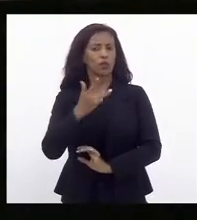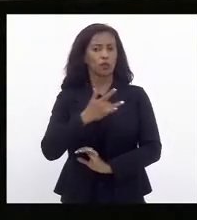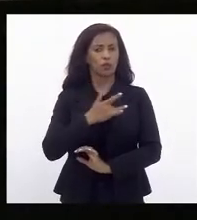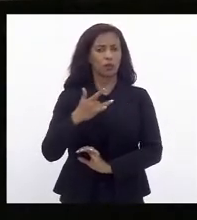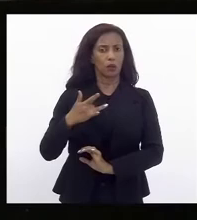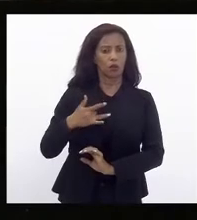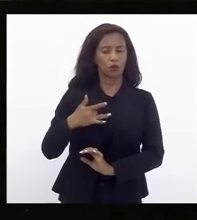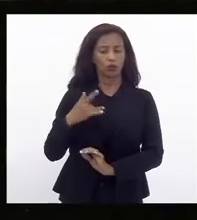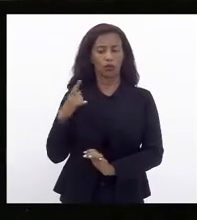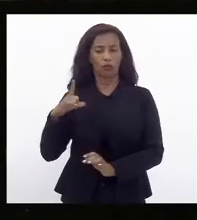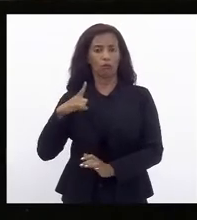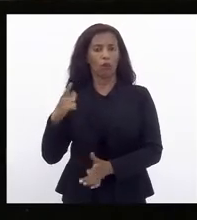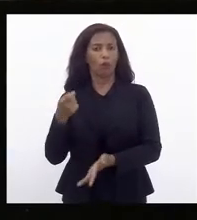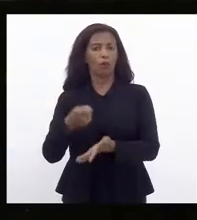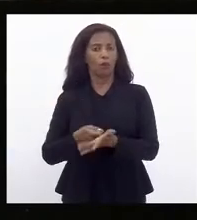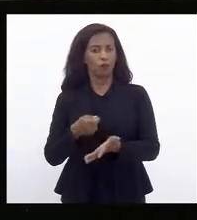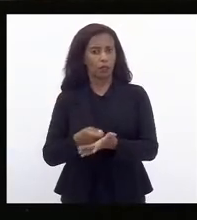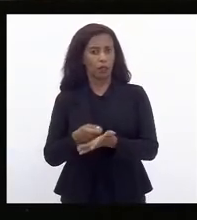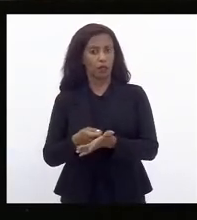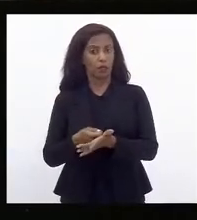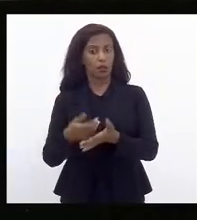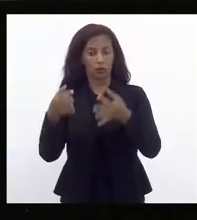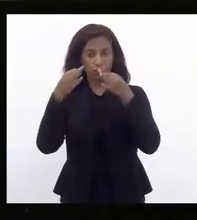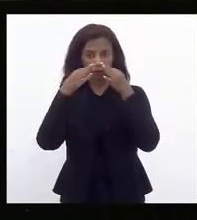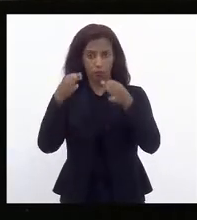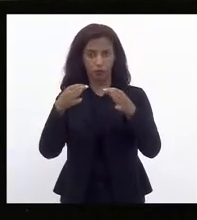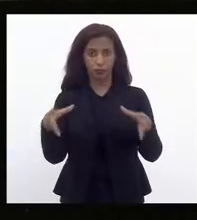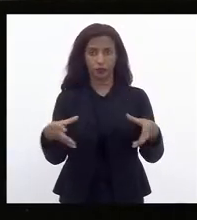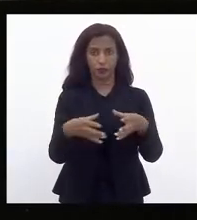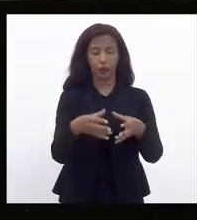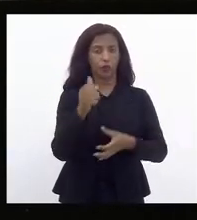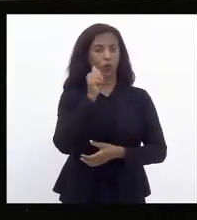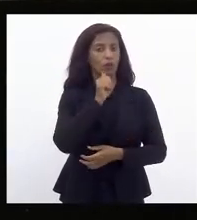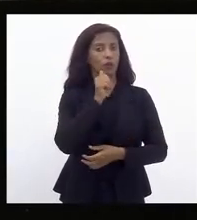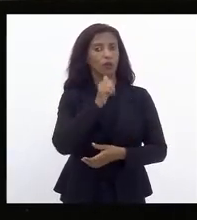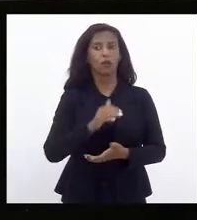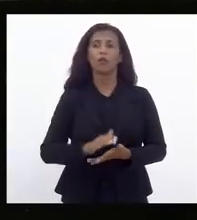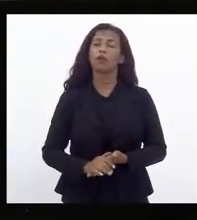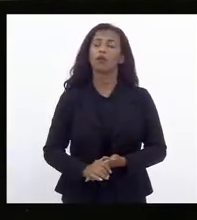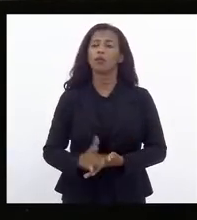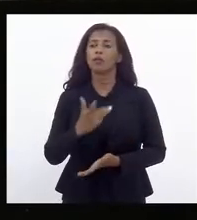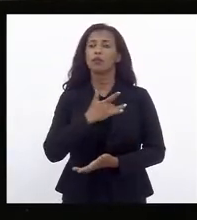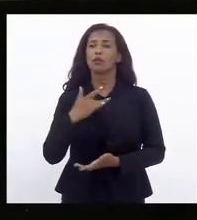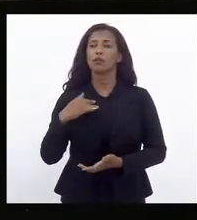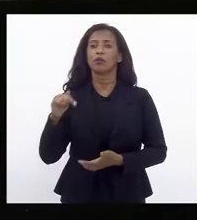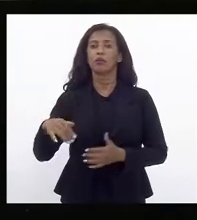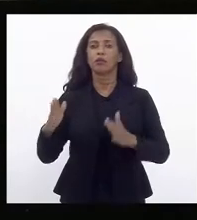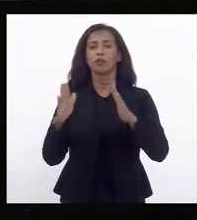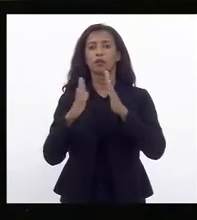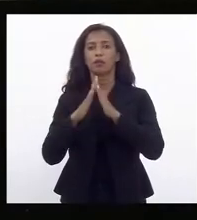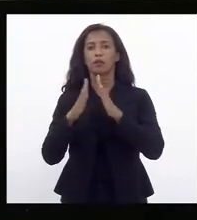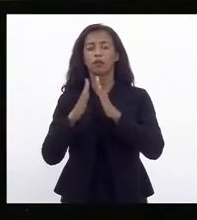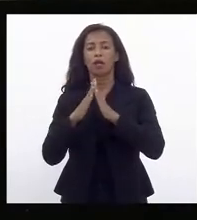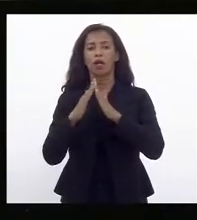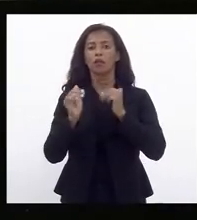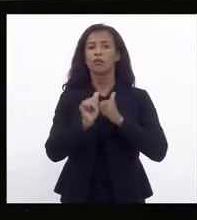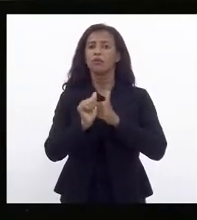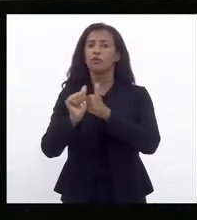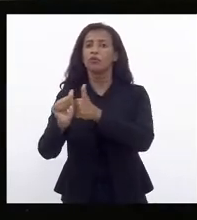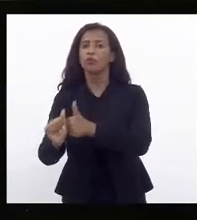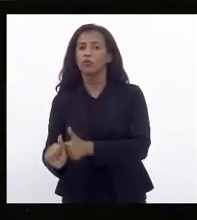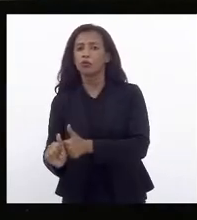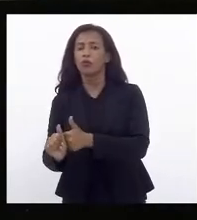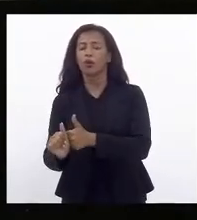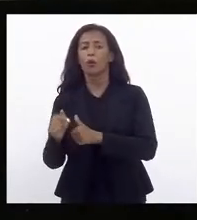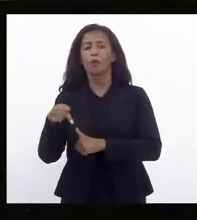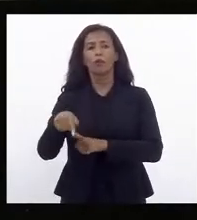nós temos por obrigação, aí eu chamo a atenção da comissão de mulheres, da comissão de saúde dessa casa, de acompanhar, assim que